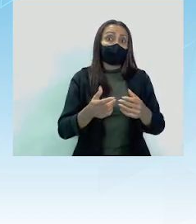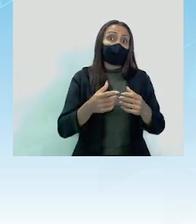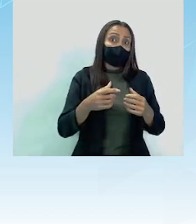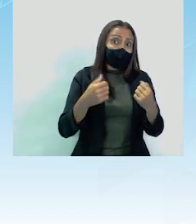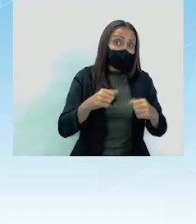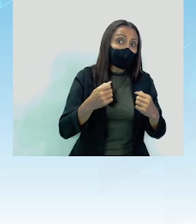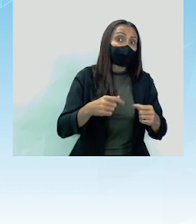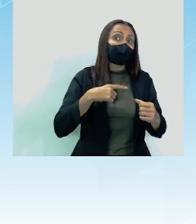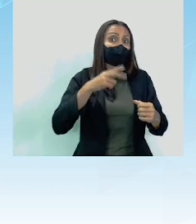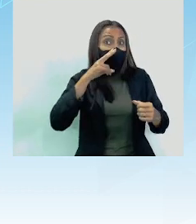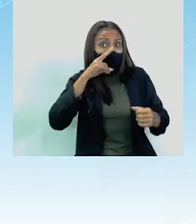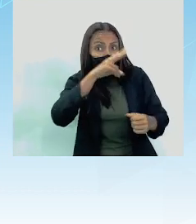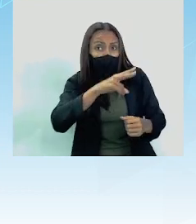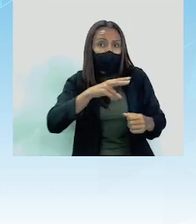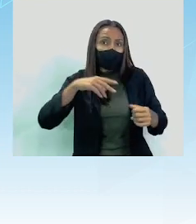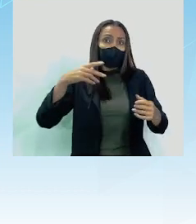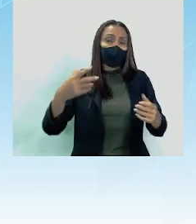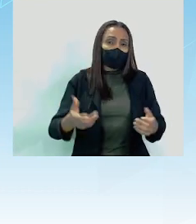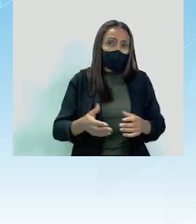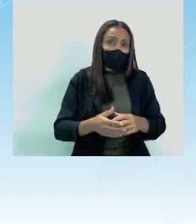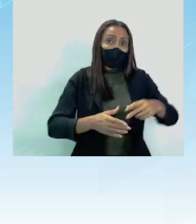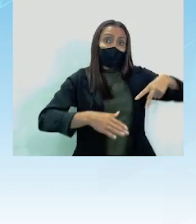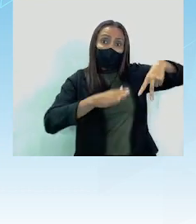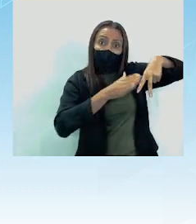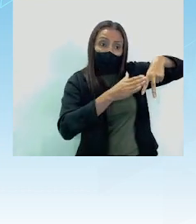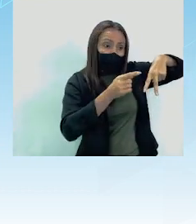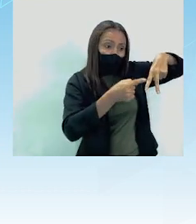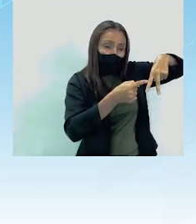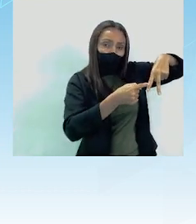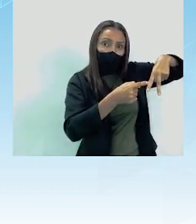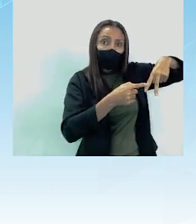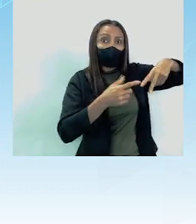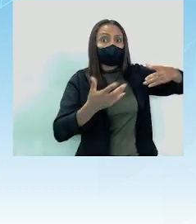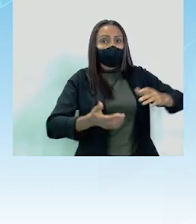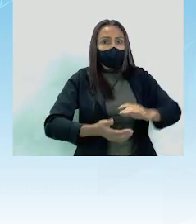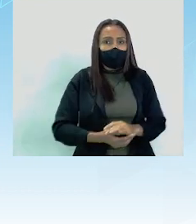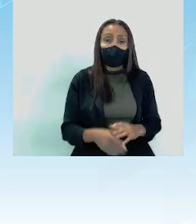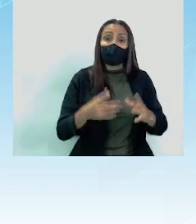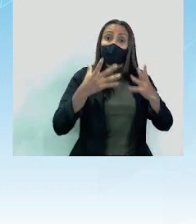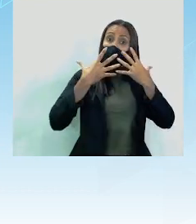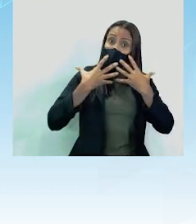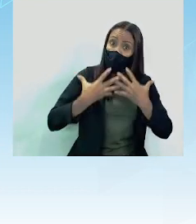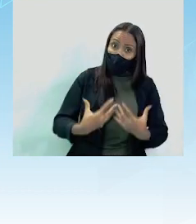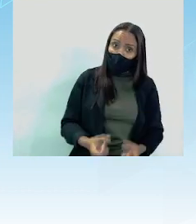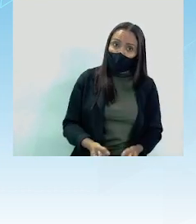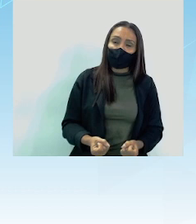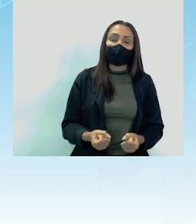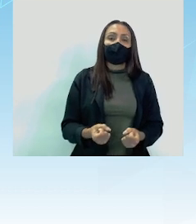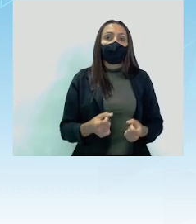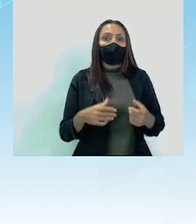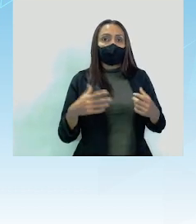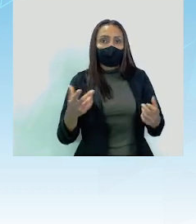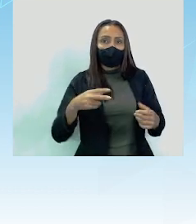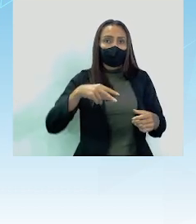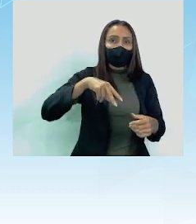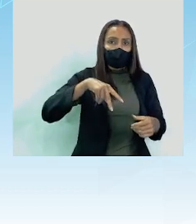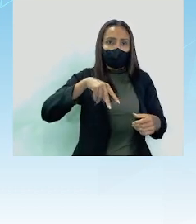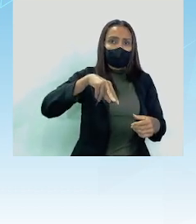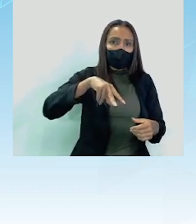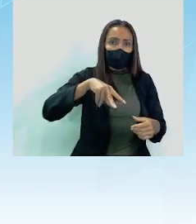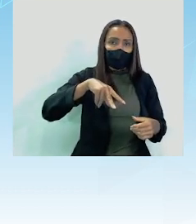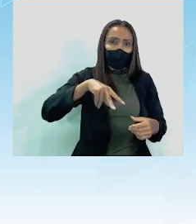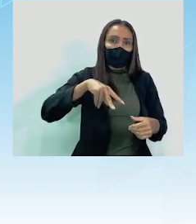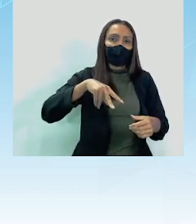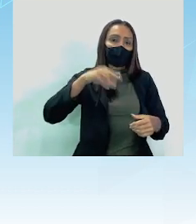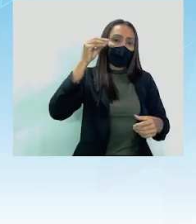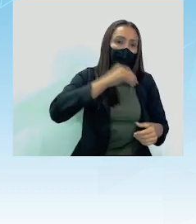tem um condicionamento físico e vai fazer uma prova de trekking, fica detonado, fica bem cansado. No outro dia fica andando parecendo uma pata-choca, né? Com as